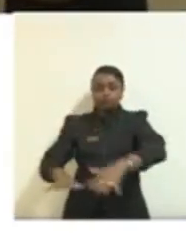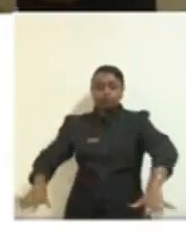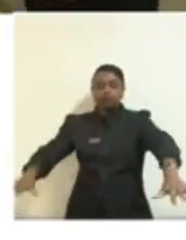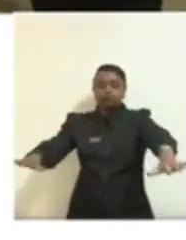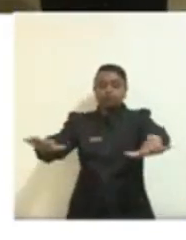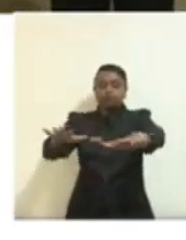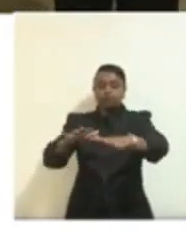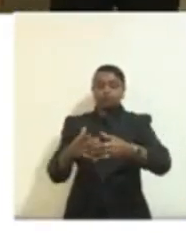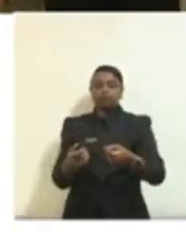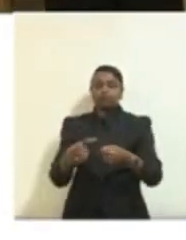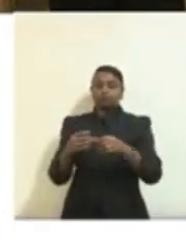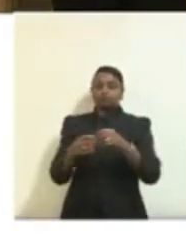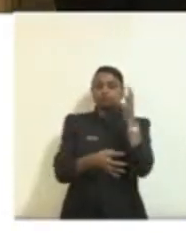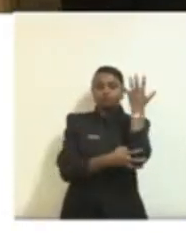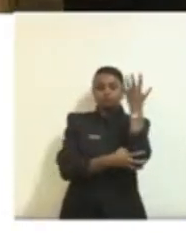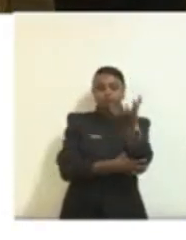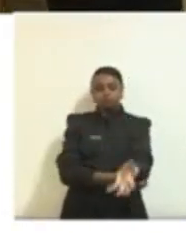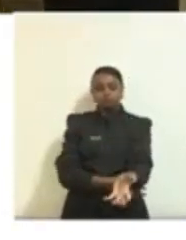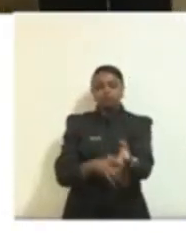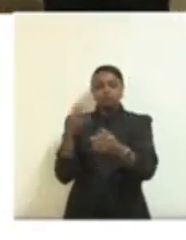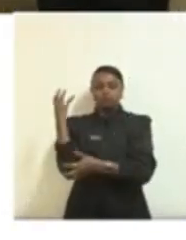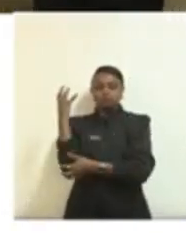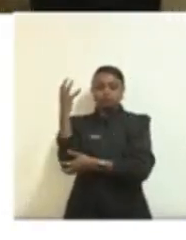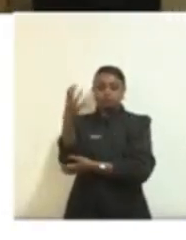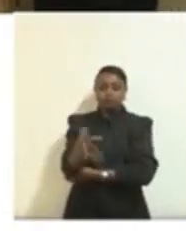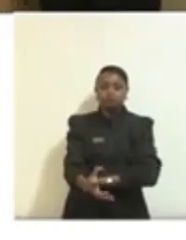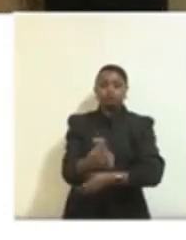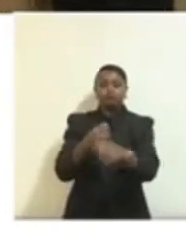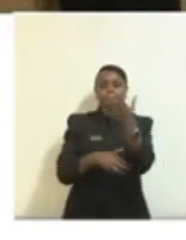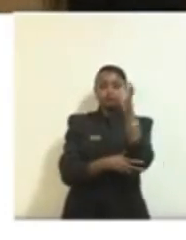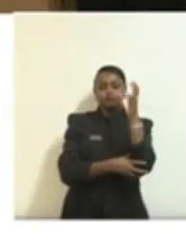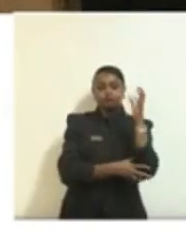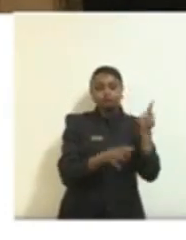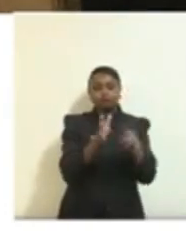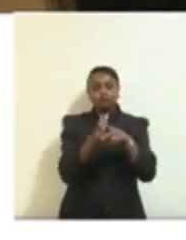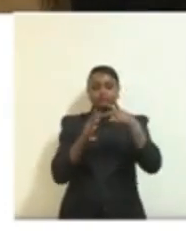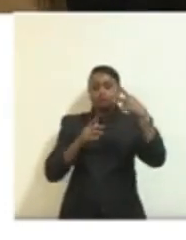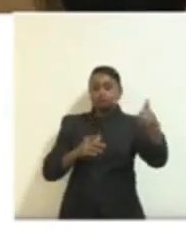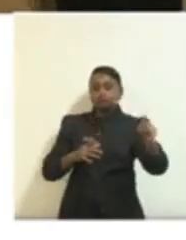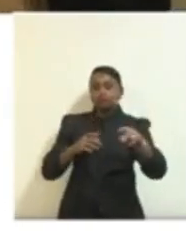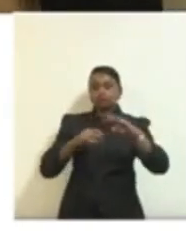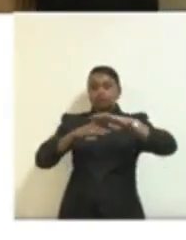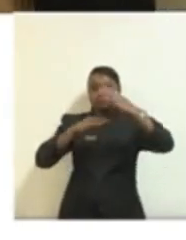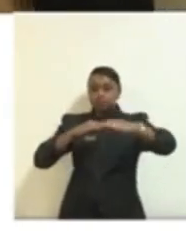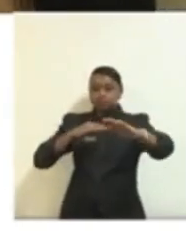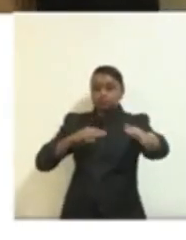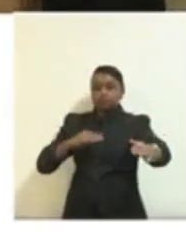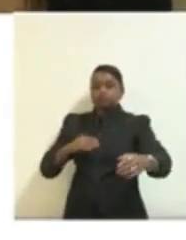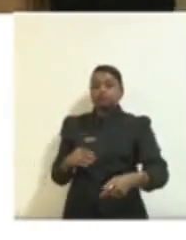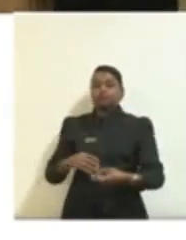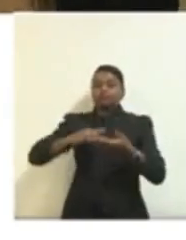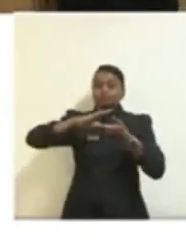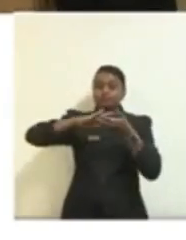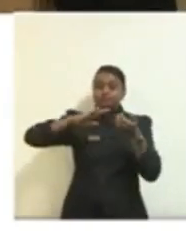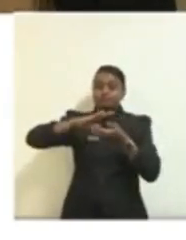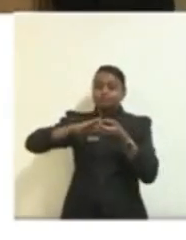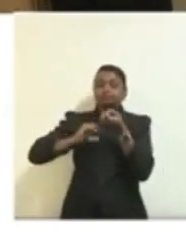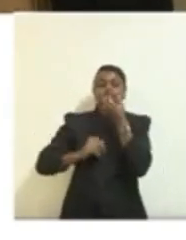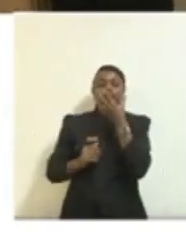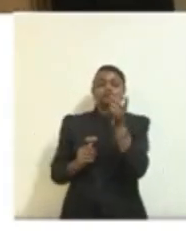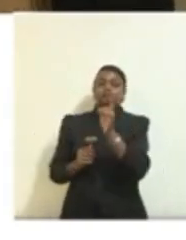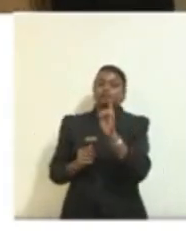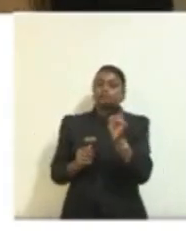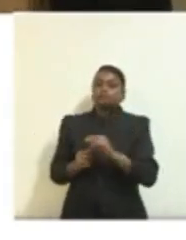implicam destruição da vegetação nativa. Então, o que nós avaliamos? Primeiro, definitivamente, a exclusão do uso pastoril é